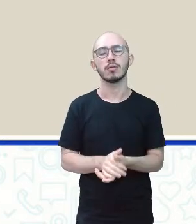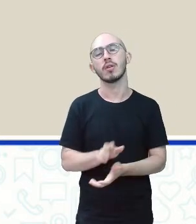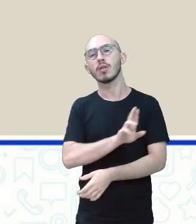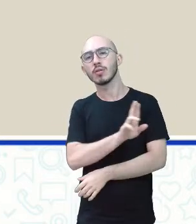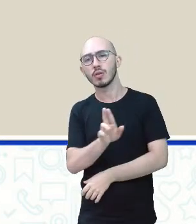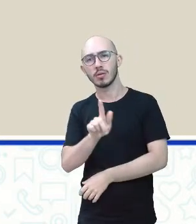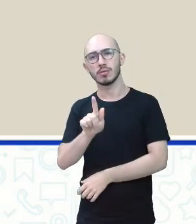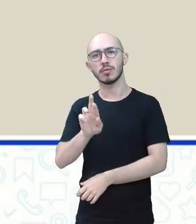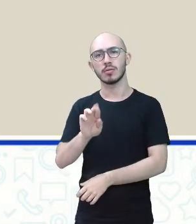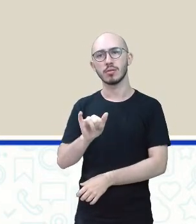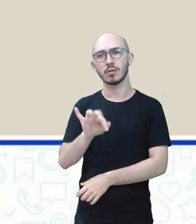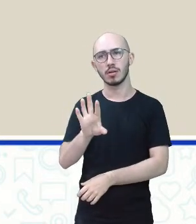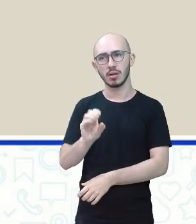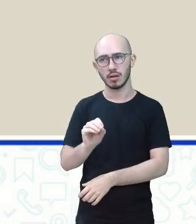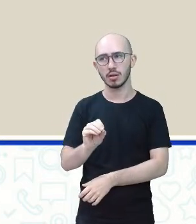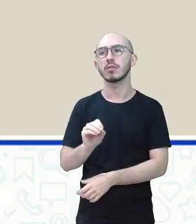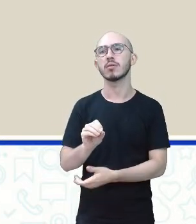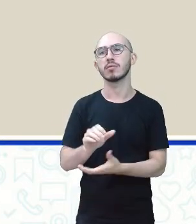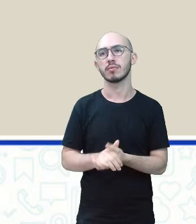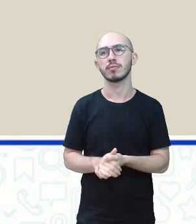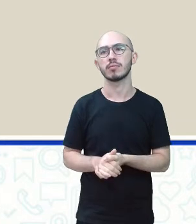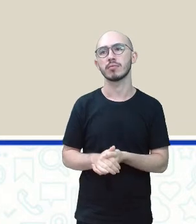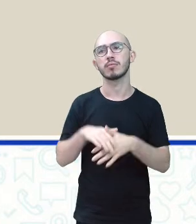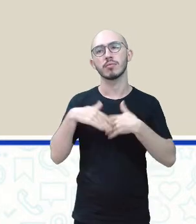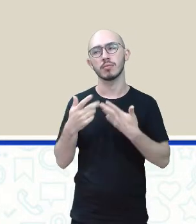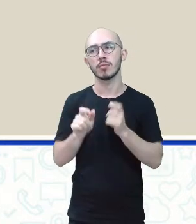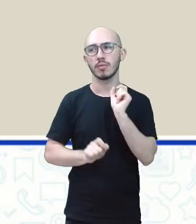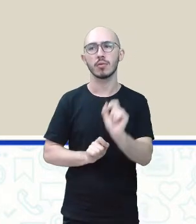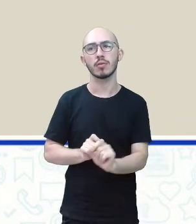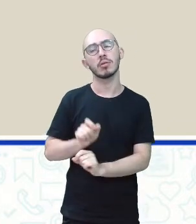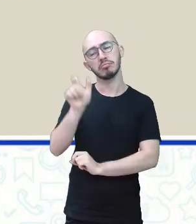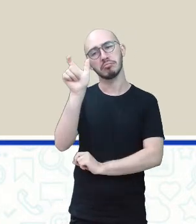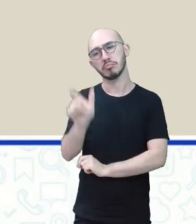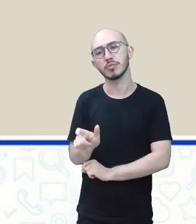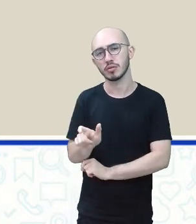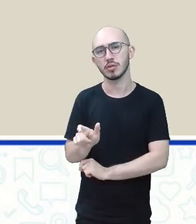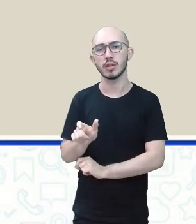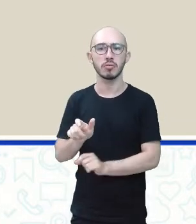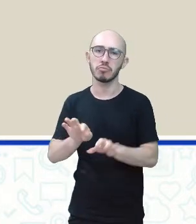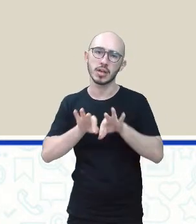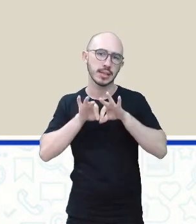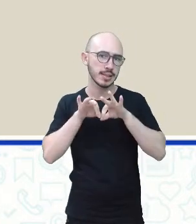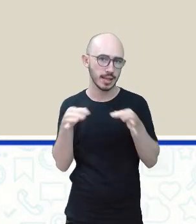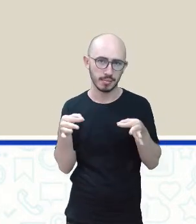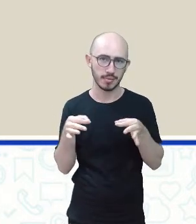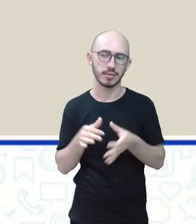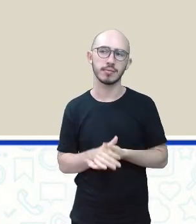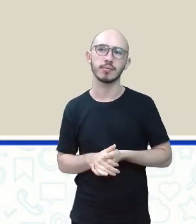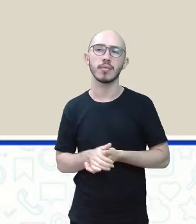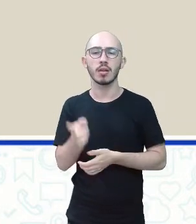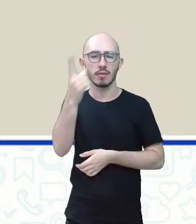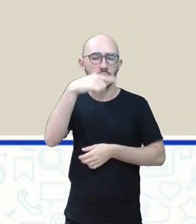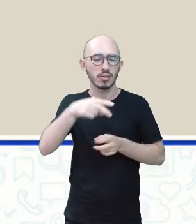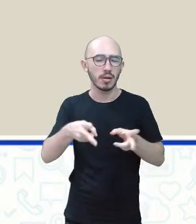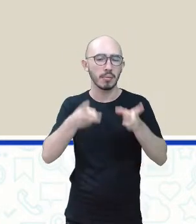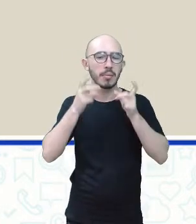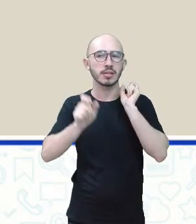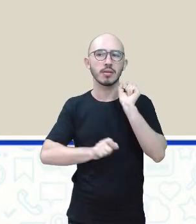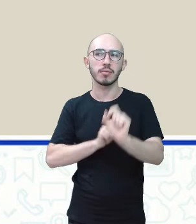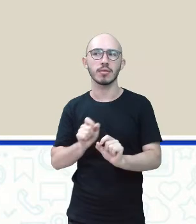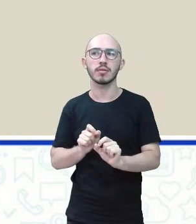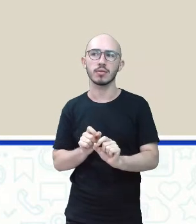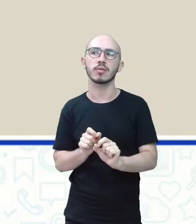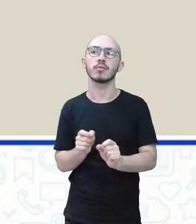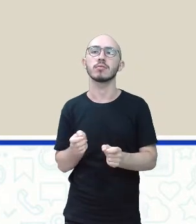Ramos. Graciliano Ramos, sujeito simples. Aí vocês percebem que lá